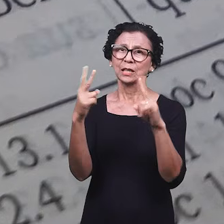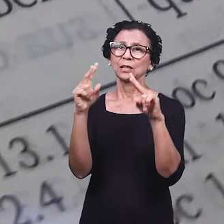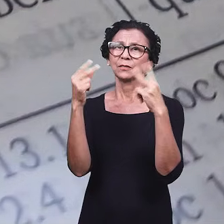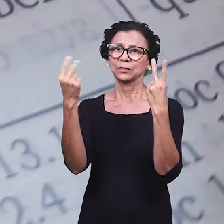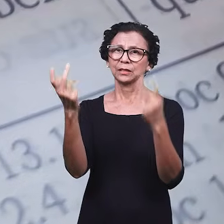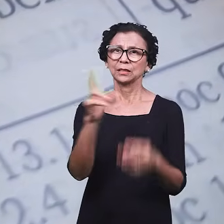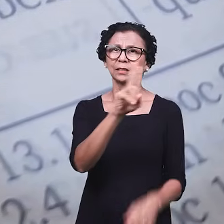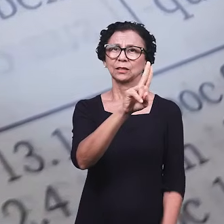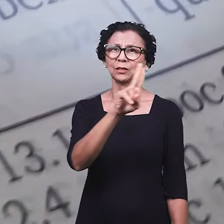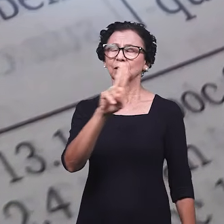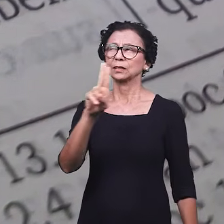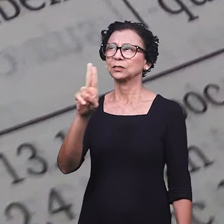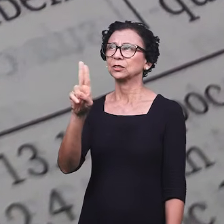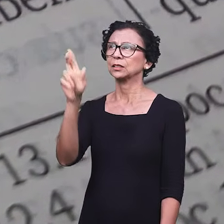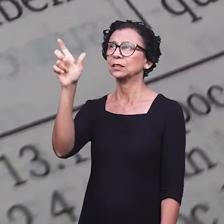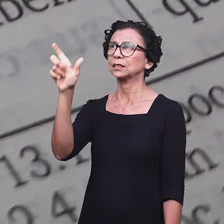vitória,